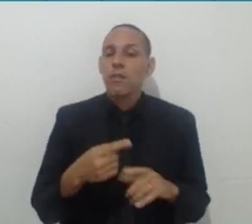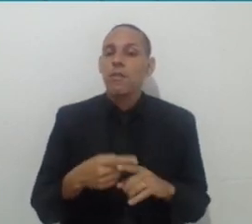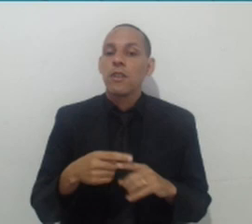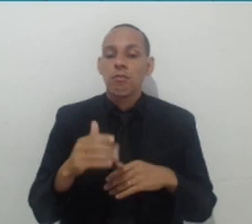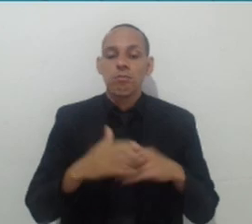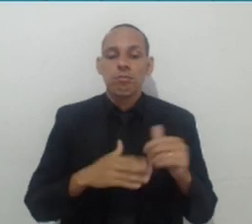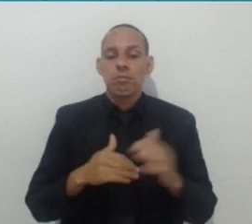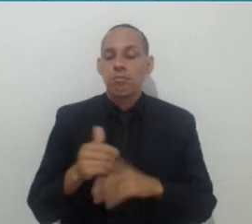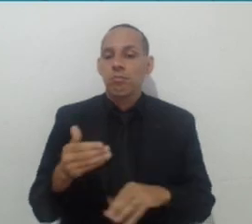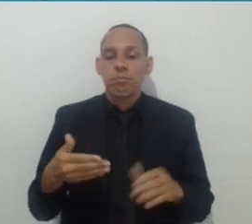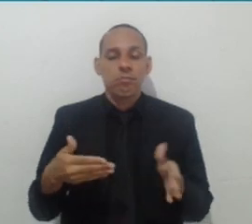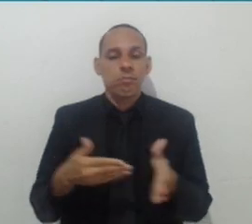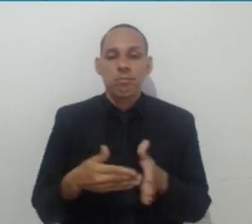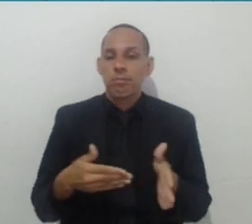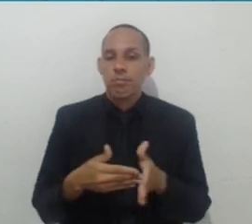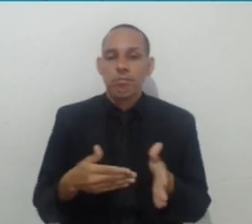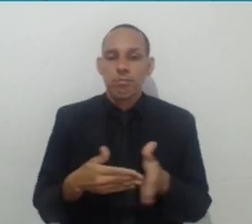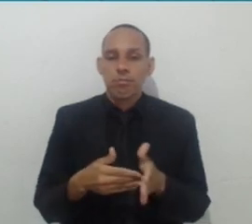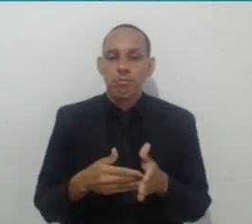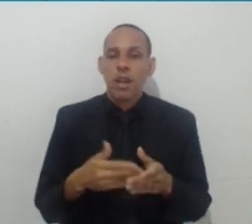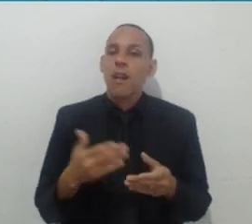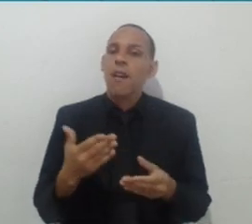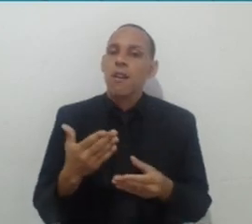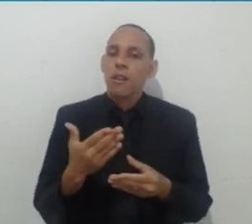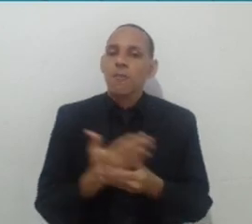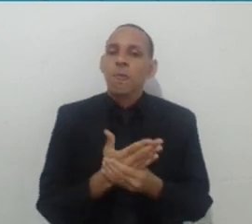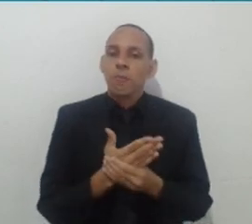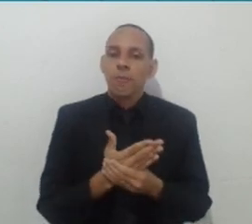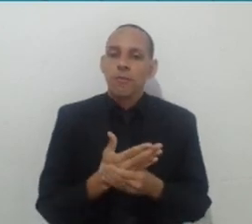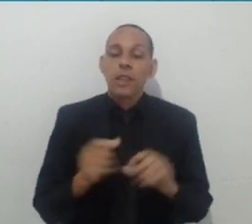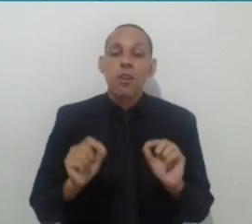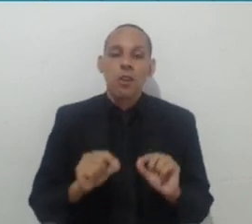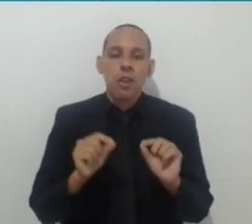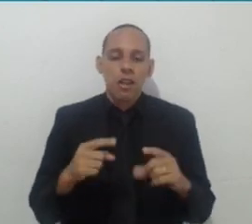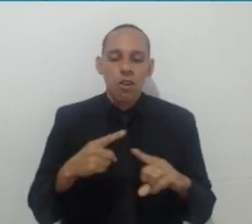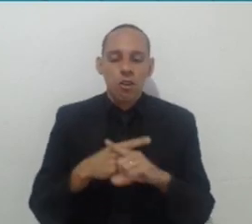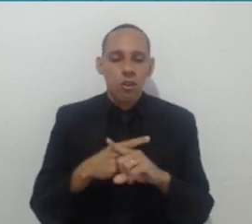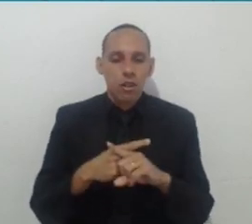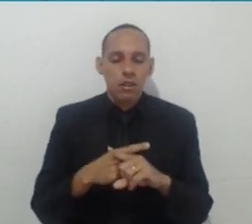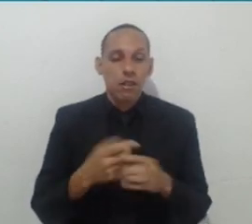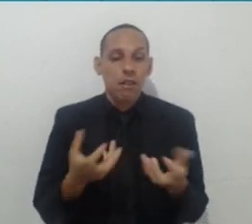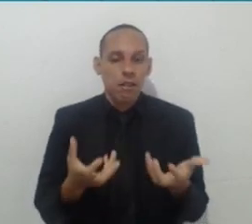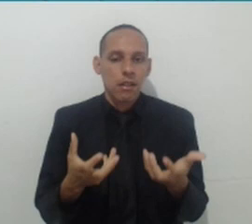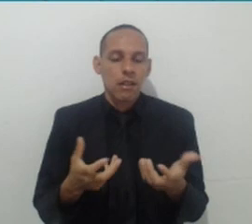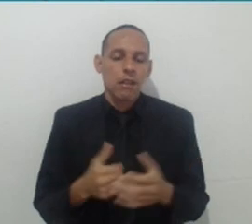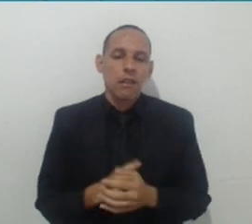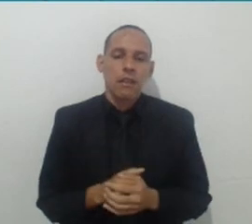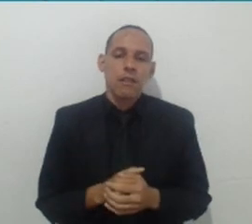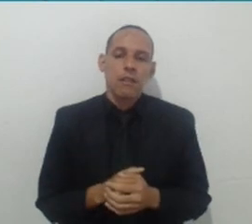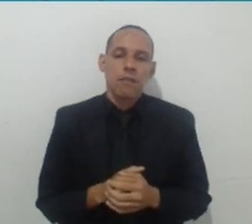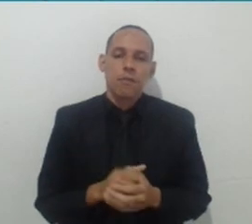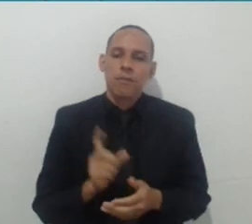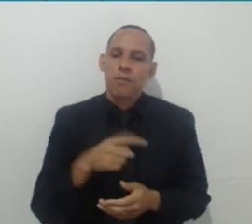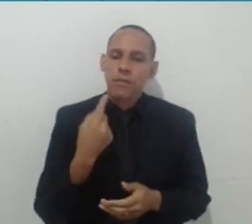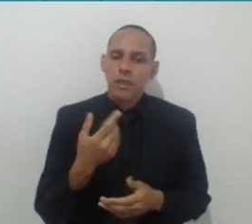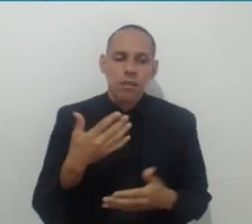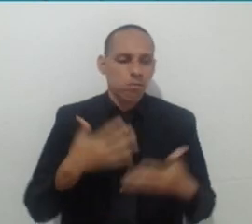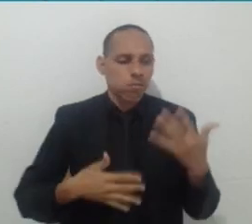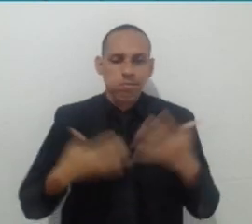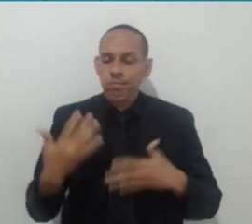lide no estado que encontrava o processo, até para poder exercer o seu contraditório. A gente restou frustrado nesse